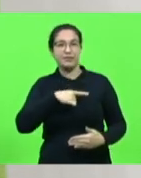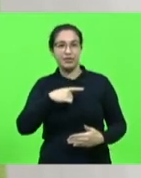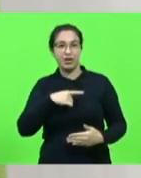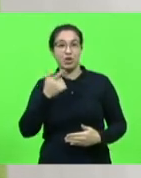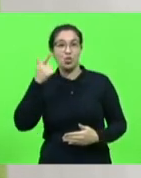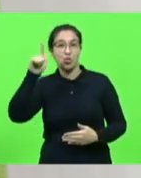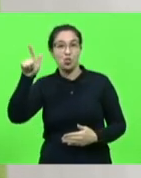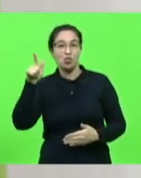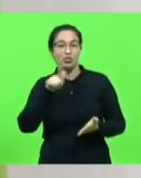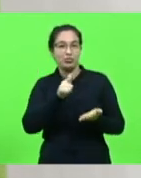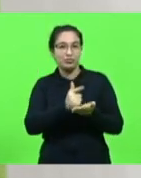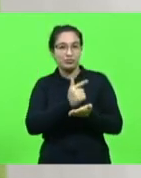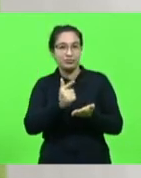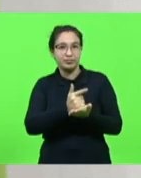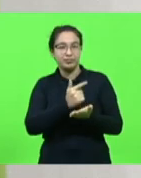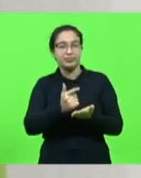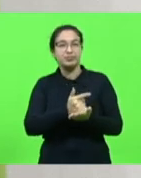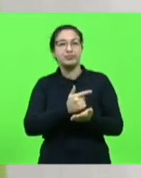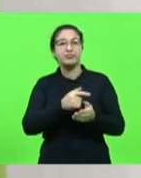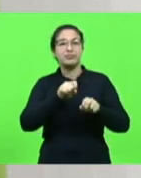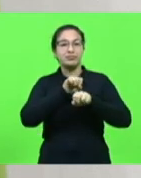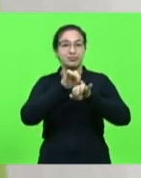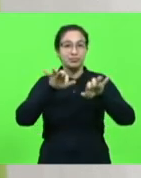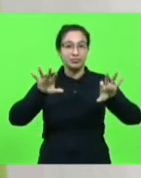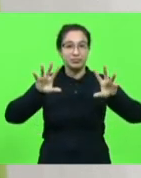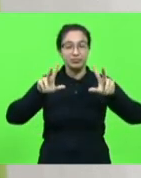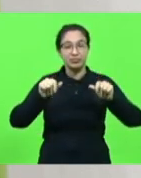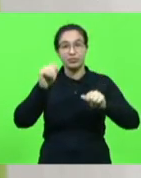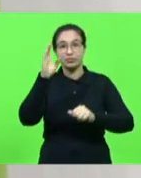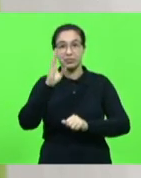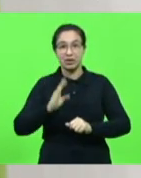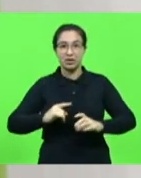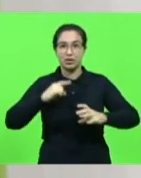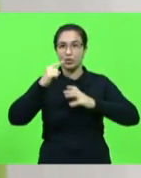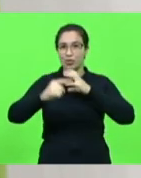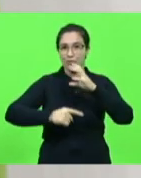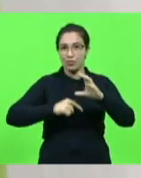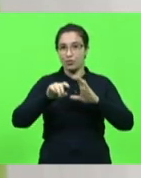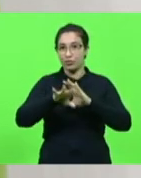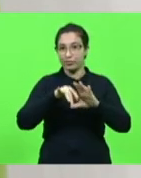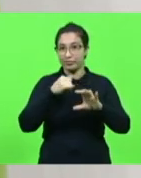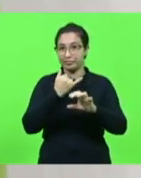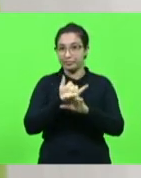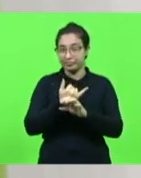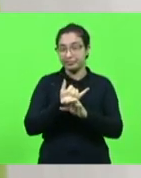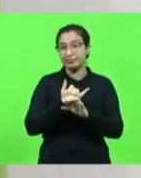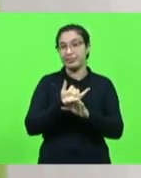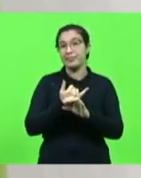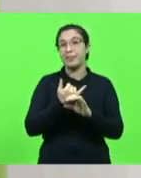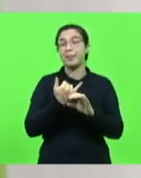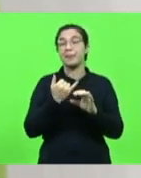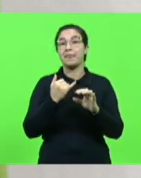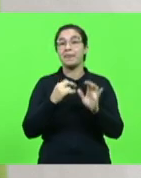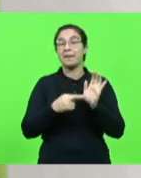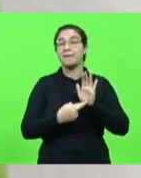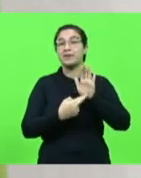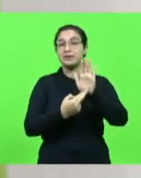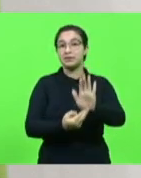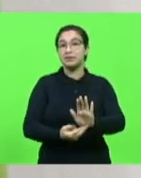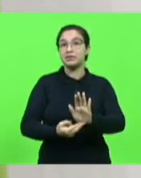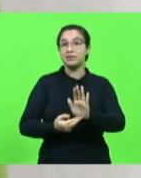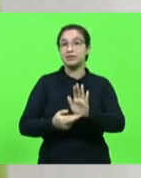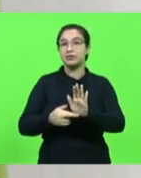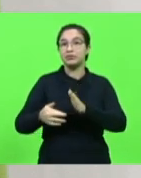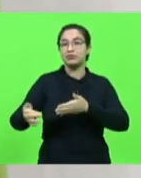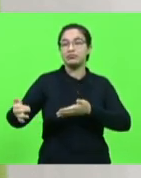painel literário virtual na academia, transmitido para todo o Brasil e o mundo pelo YouTube, que representa exatamente o resgate